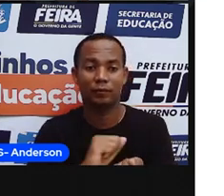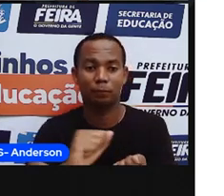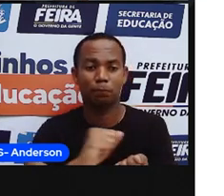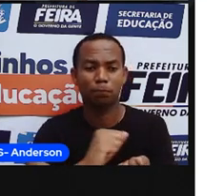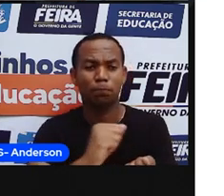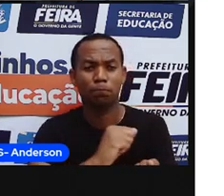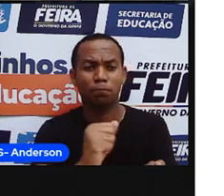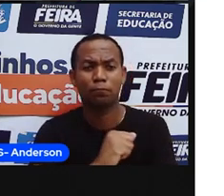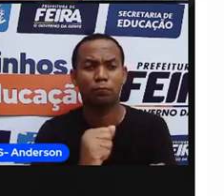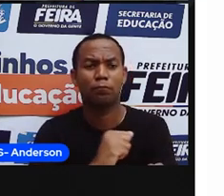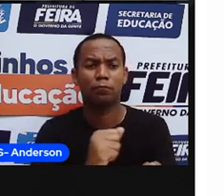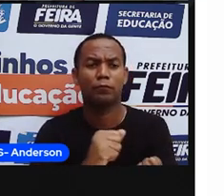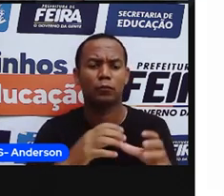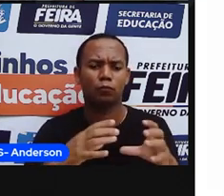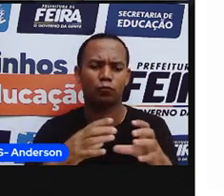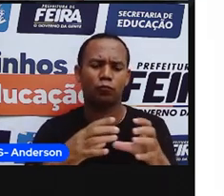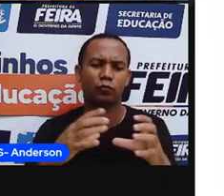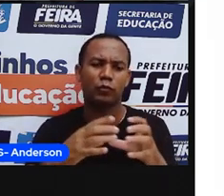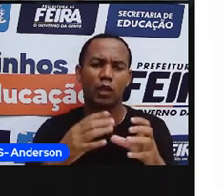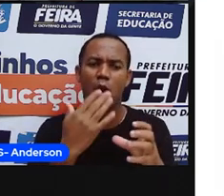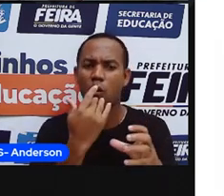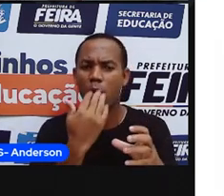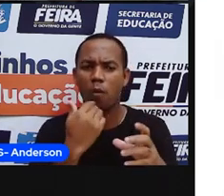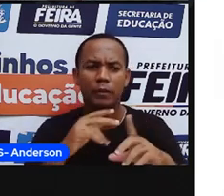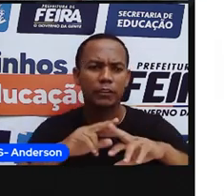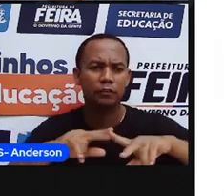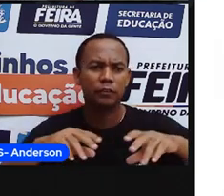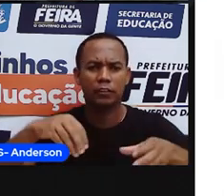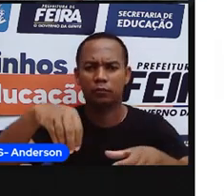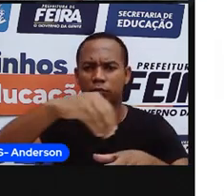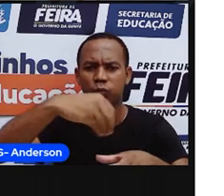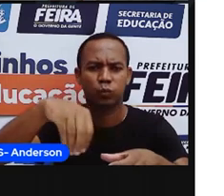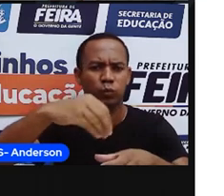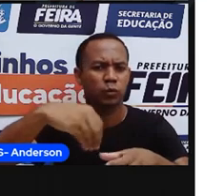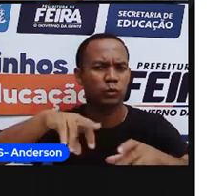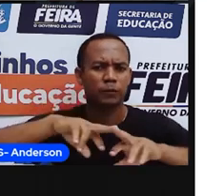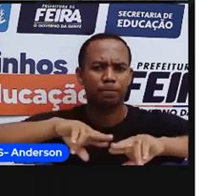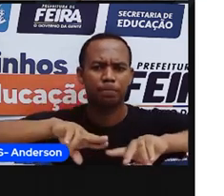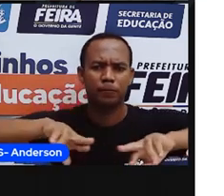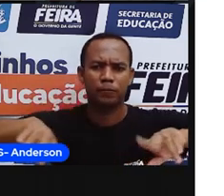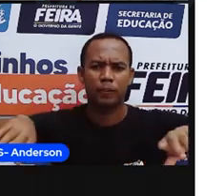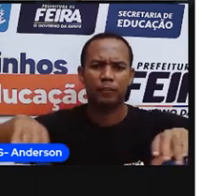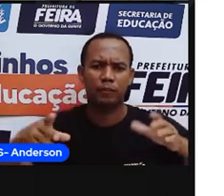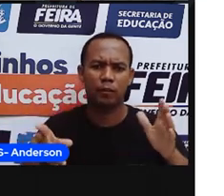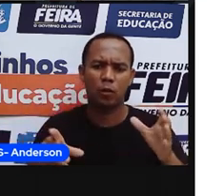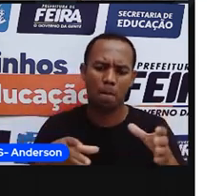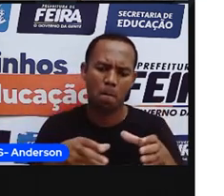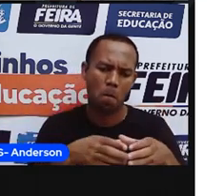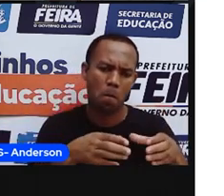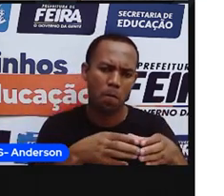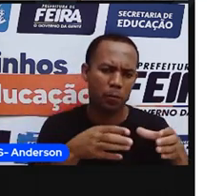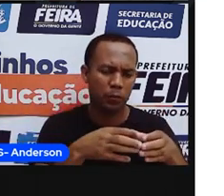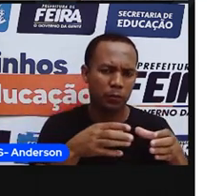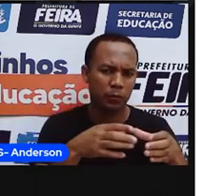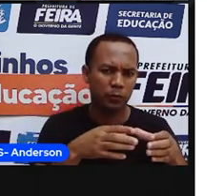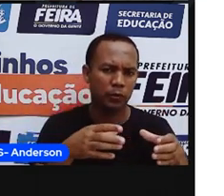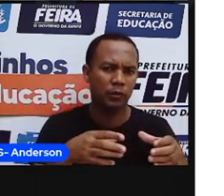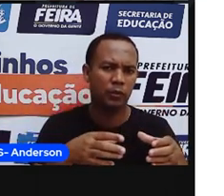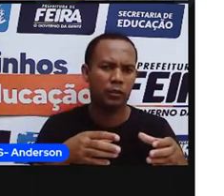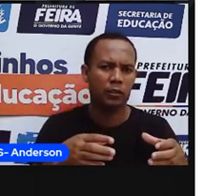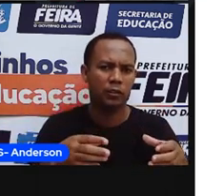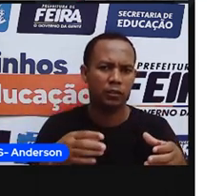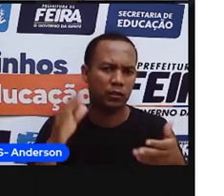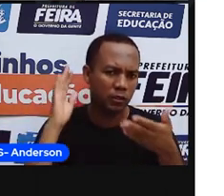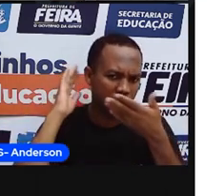de junho e julho, né? Então, assim, são várias coisas que vêm dessa culinária indígena. E aí, mais uma vez, a foto do tal donado do peixe.